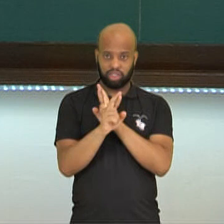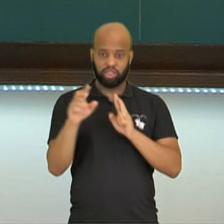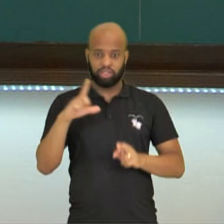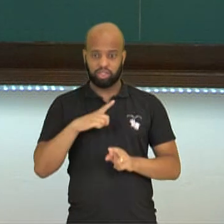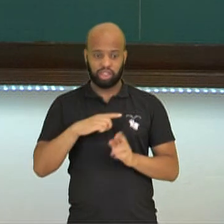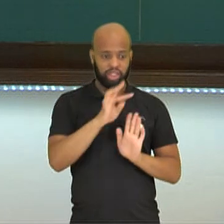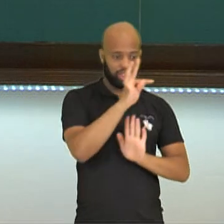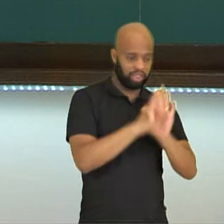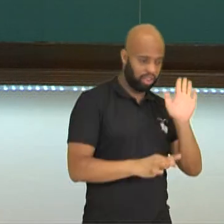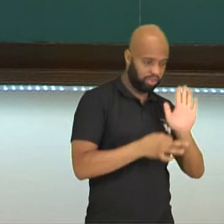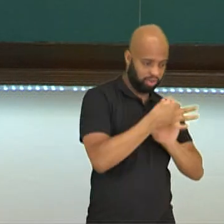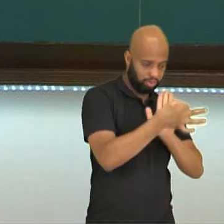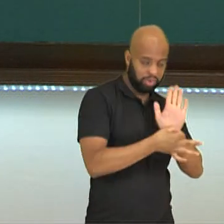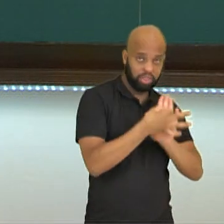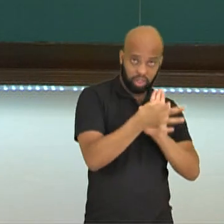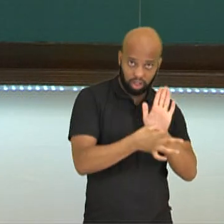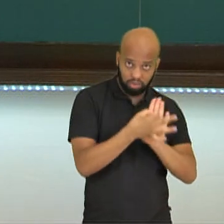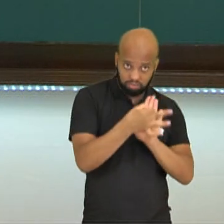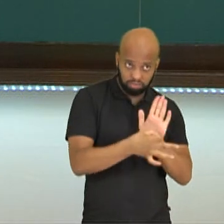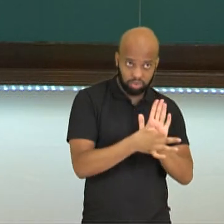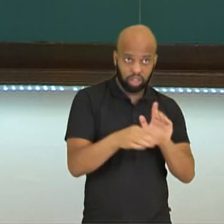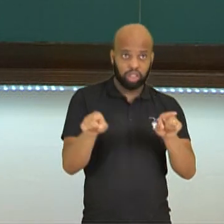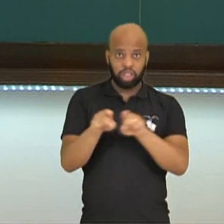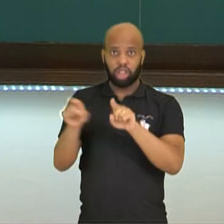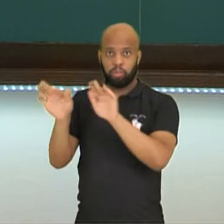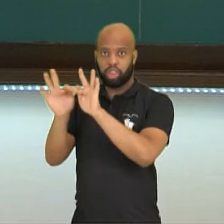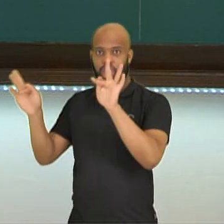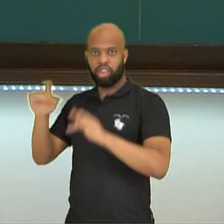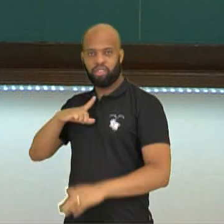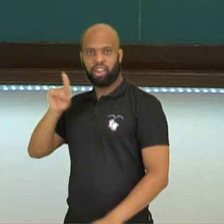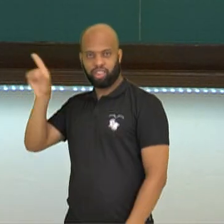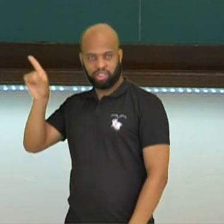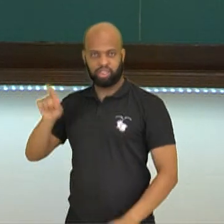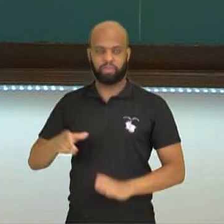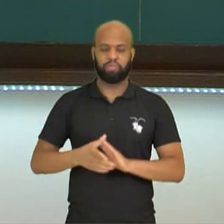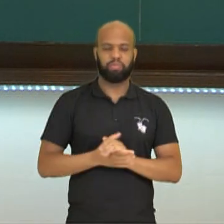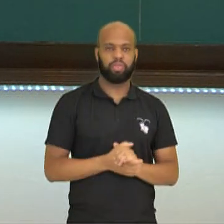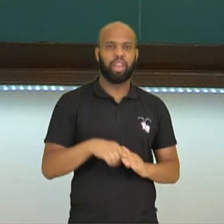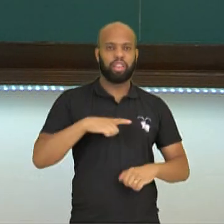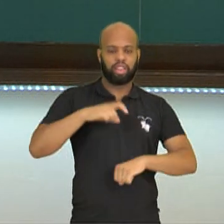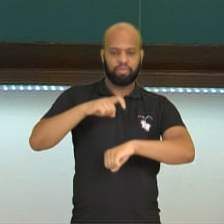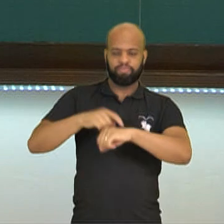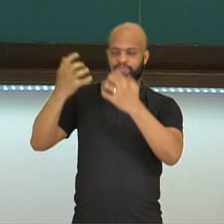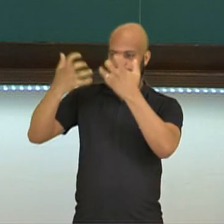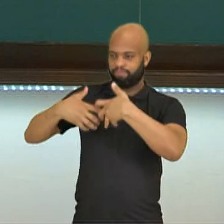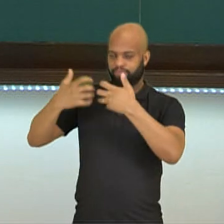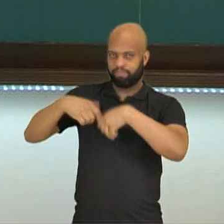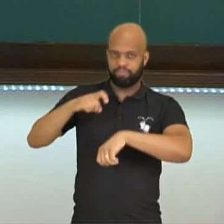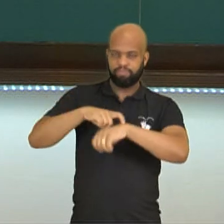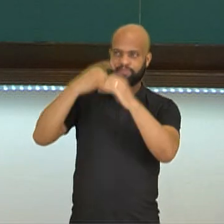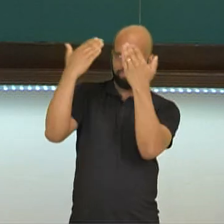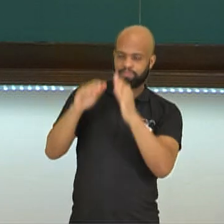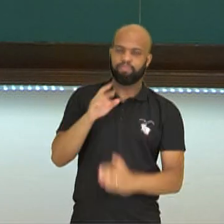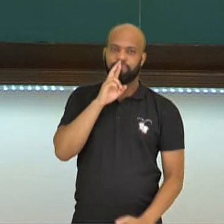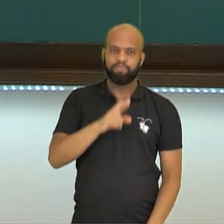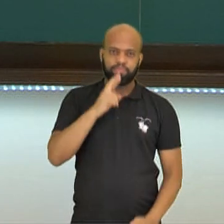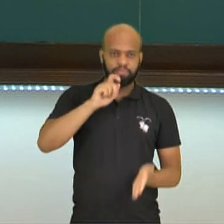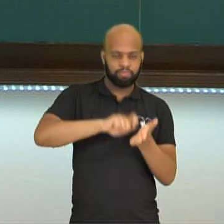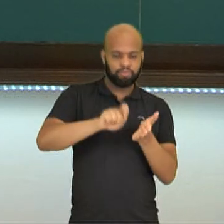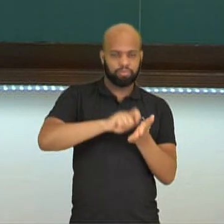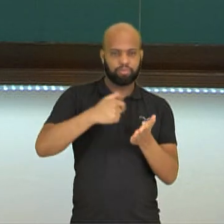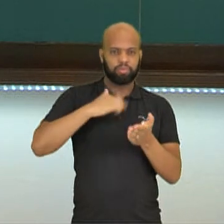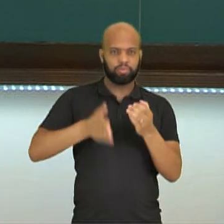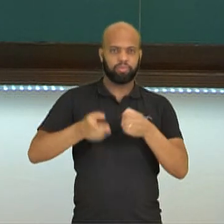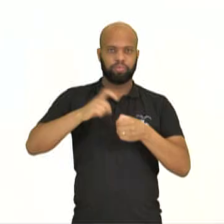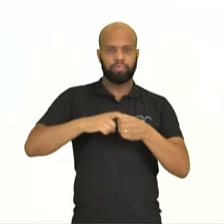o artigo de opinião e aquilo que foi dito pelo Desmond. Vou deixar você analisando e escrevendo e nós